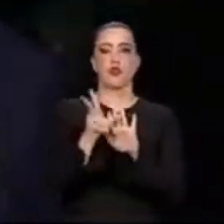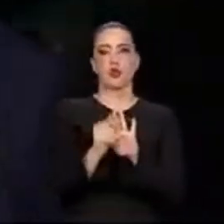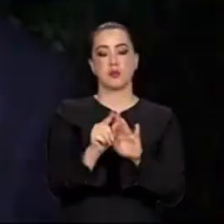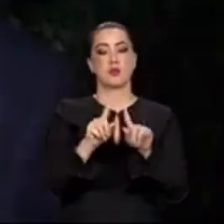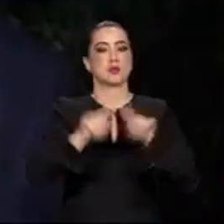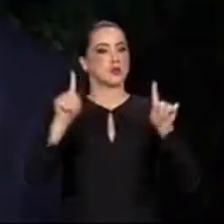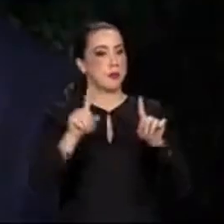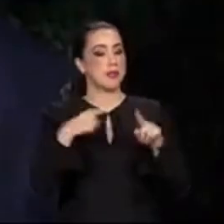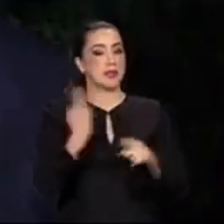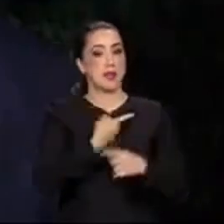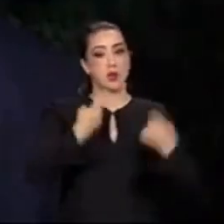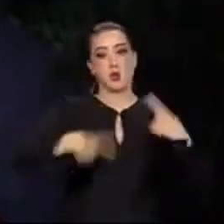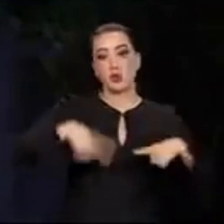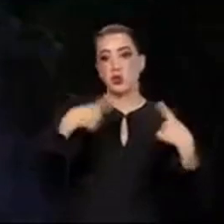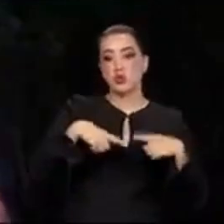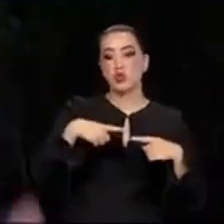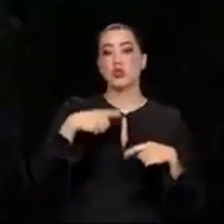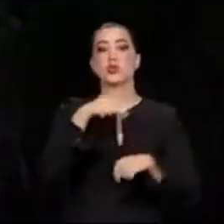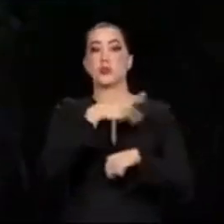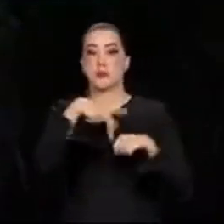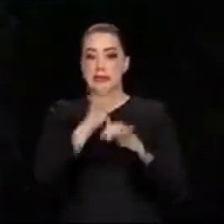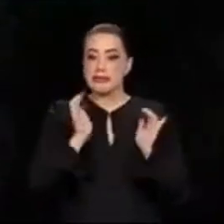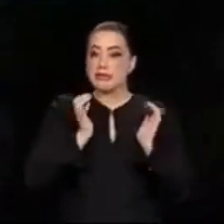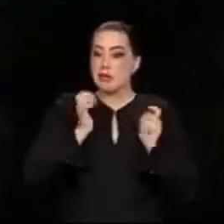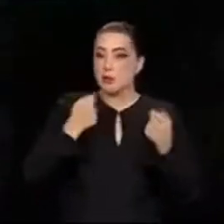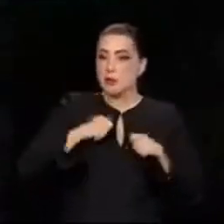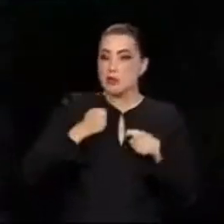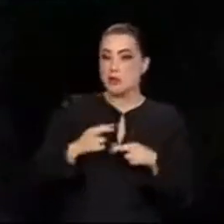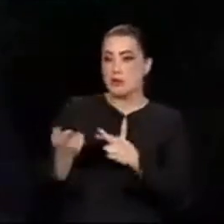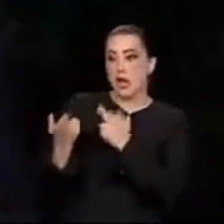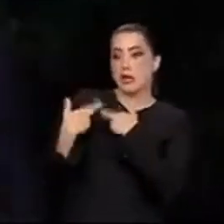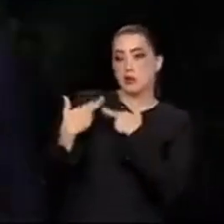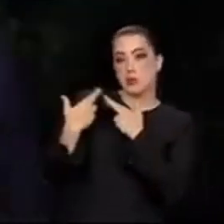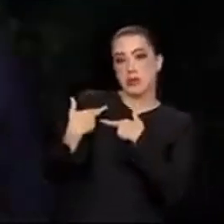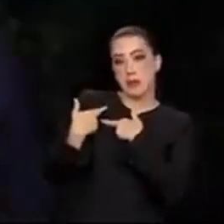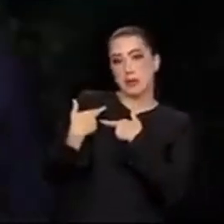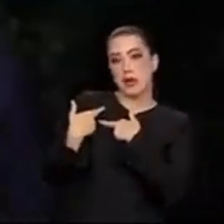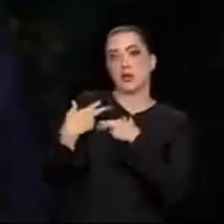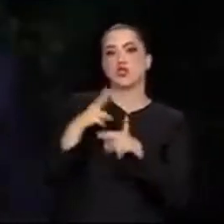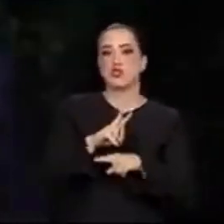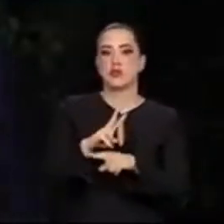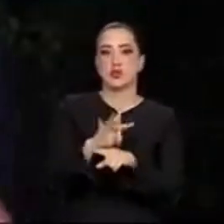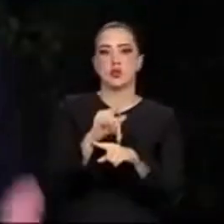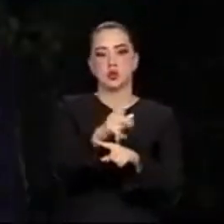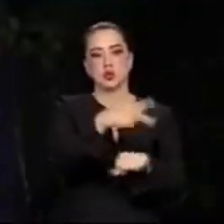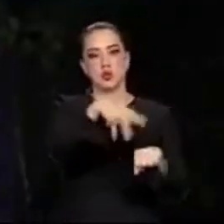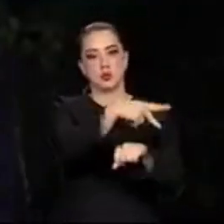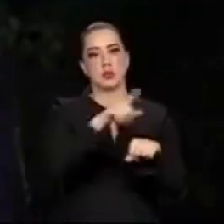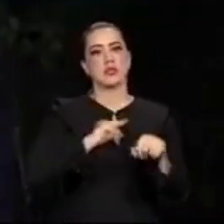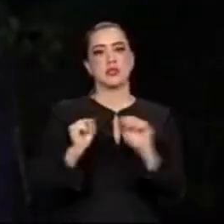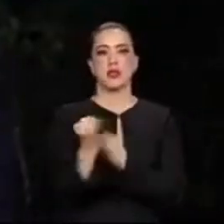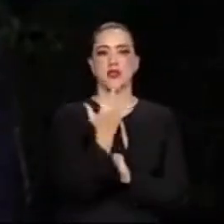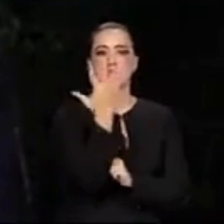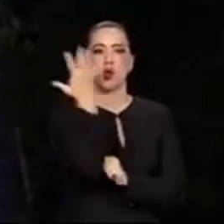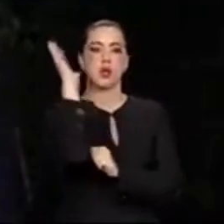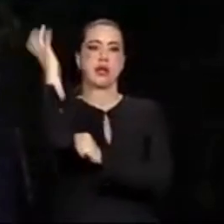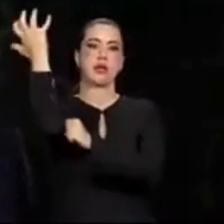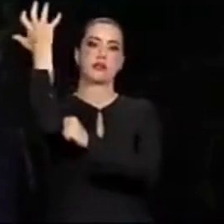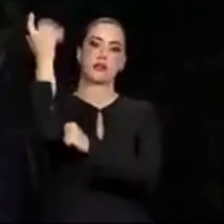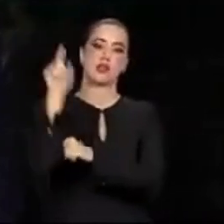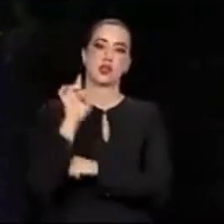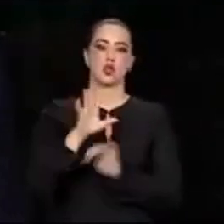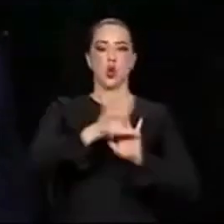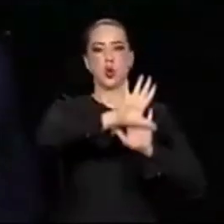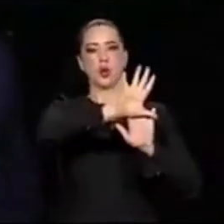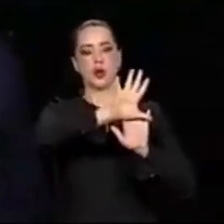discutir a necessidade dos países ricos assumir a responsabilidade de financiar todos os países que têm florestas e